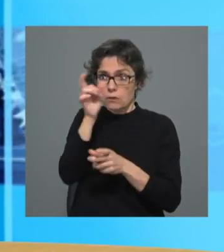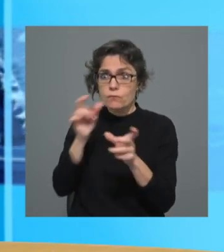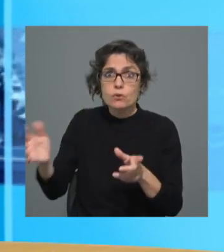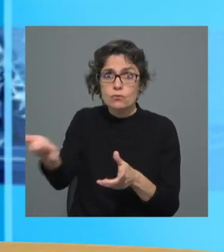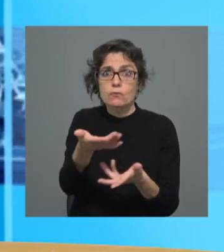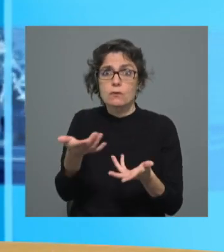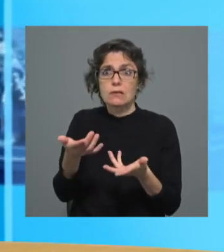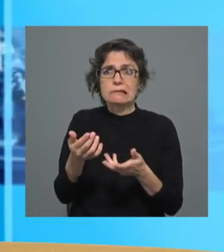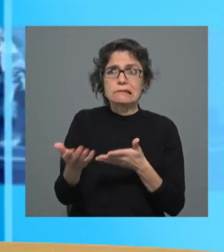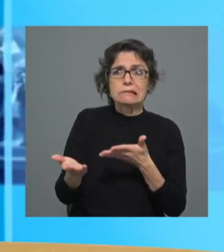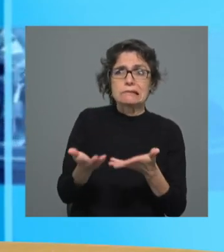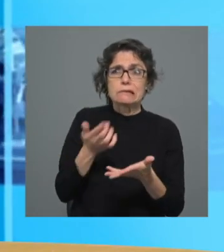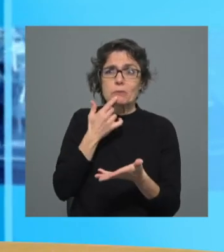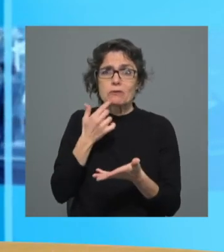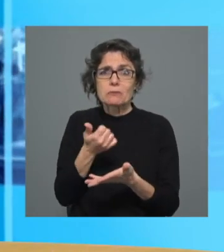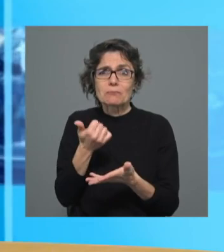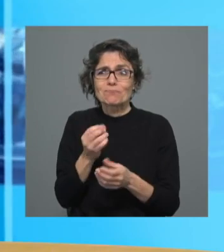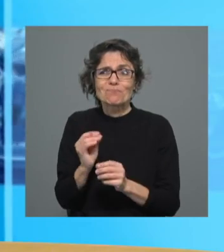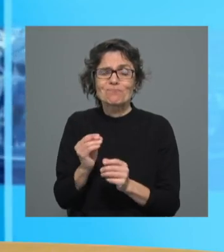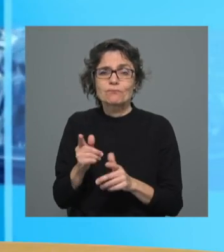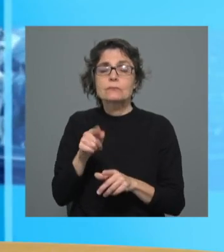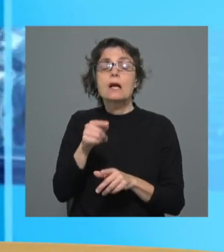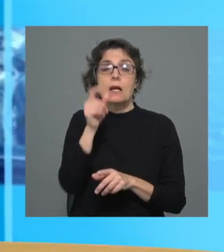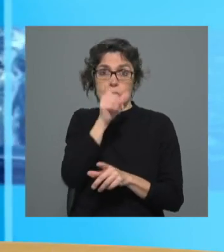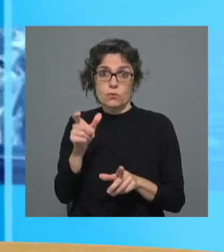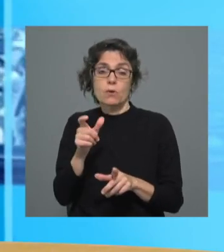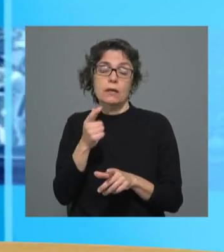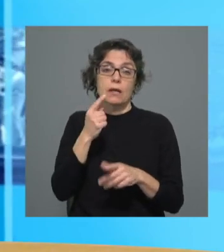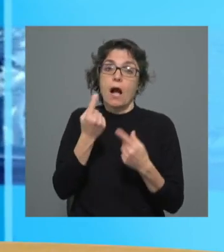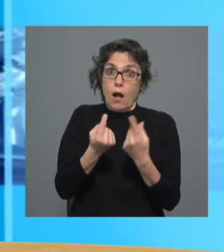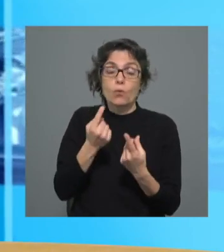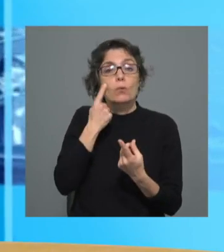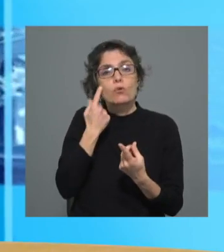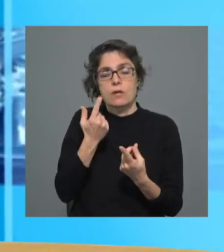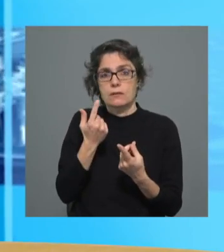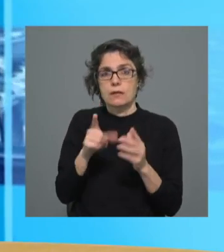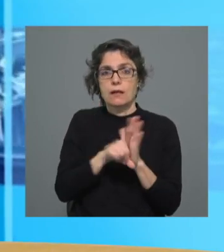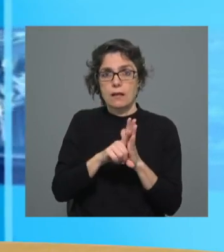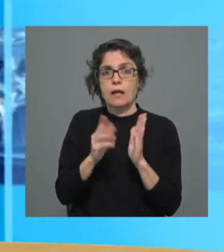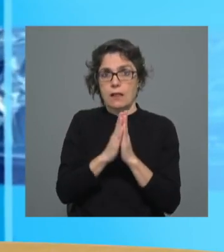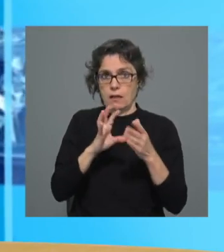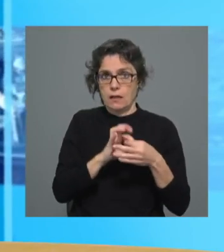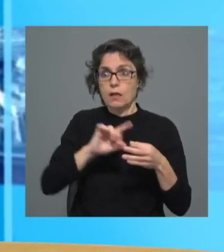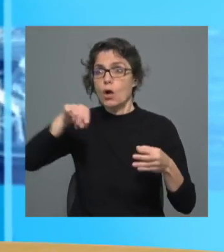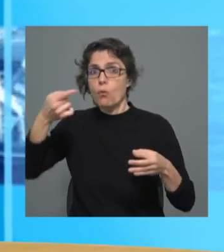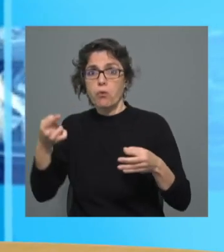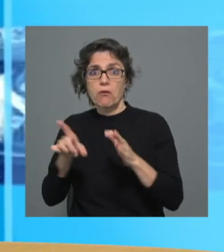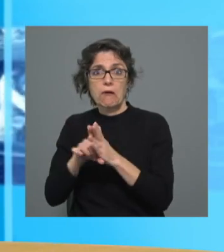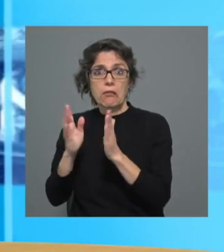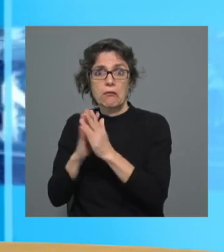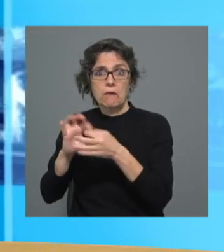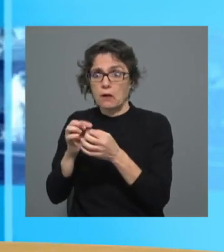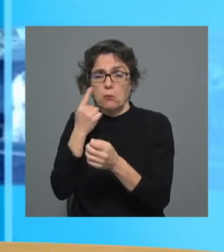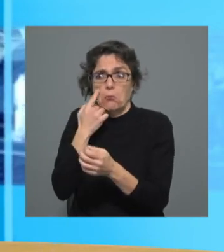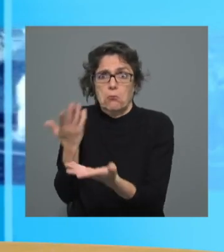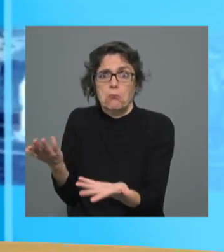pessoas que conhecem direito canónico, mas para pessoas que o desconhecem completamente. Estamos a falar para pessoas que estão familiarizadas com os processos dentro